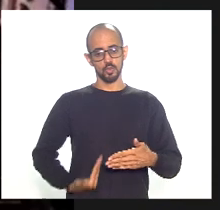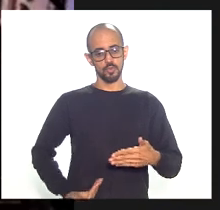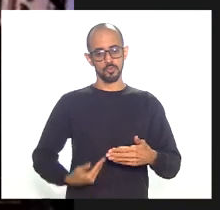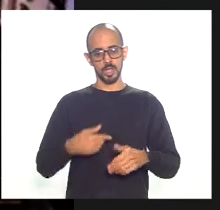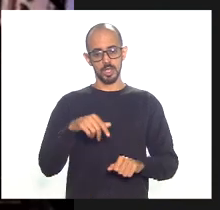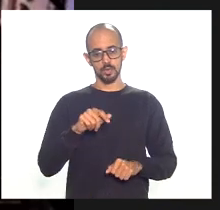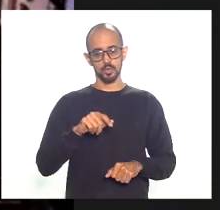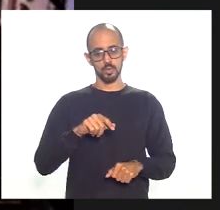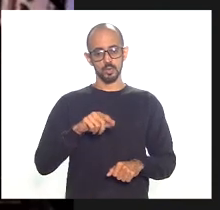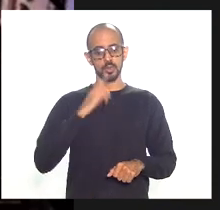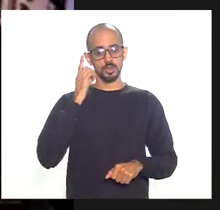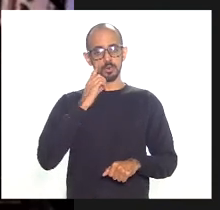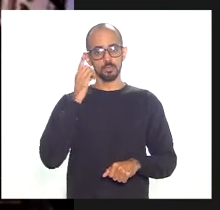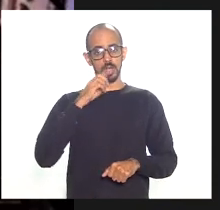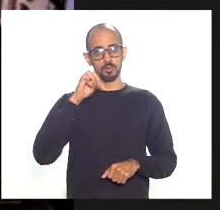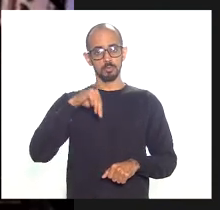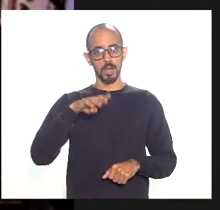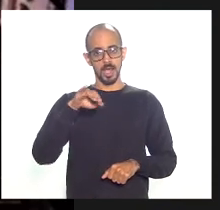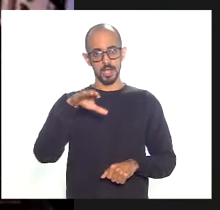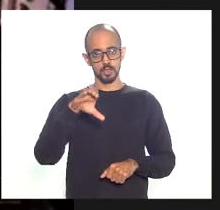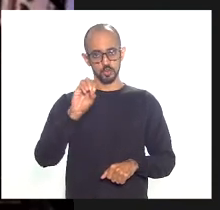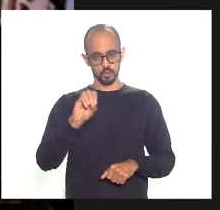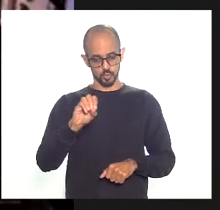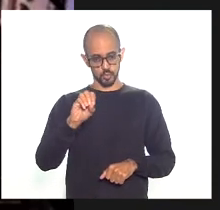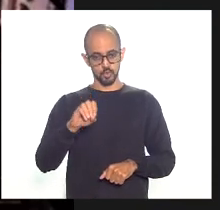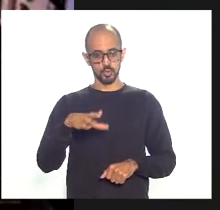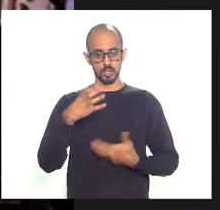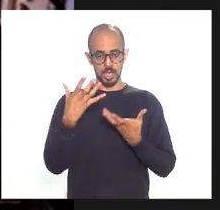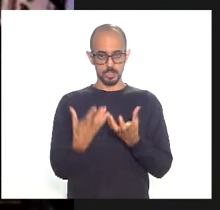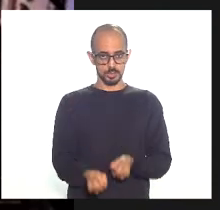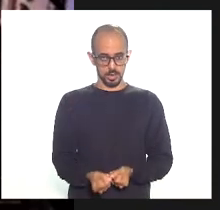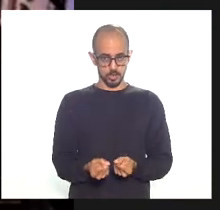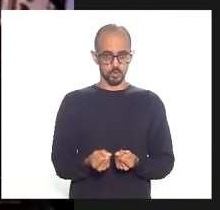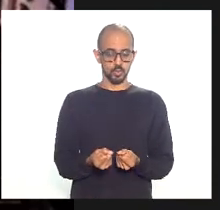deputado Márcio Pacheco, que acatou